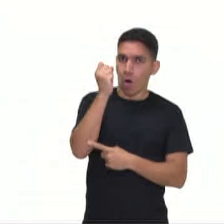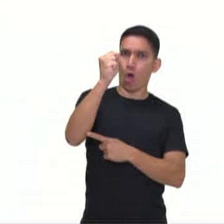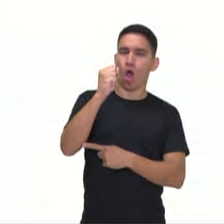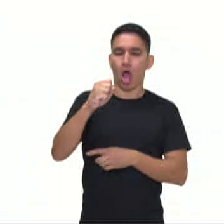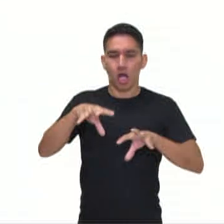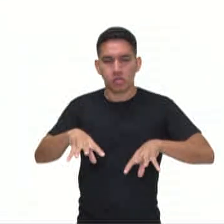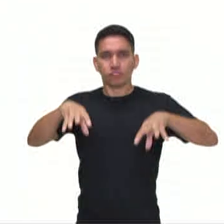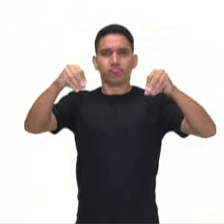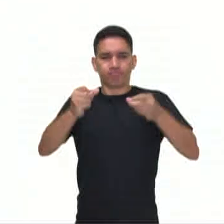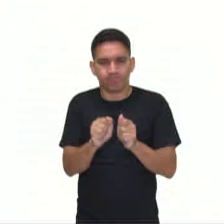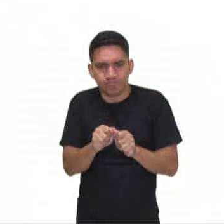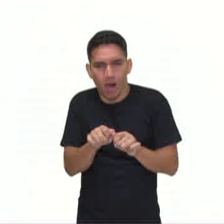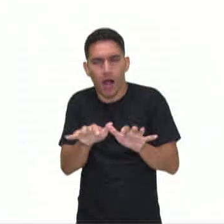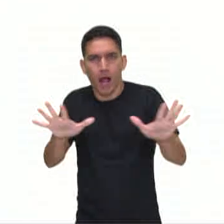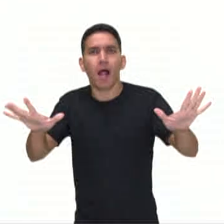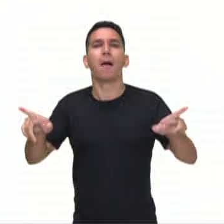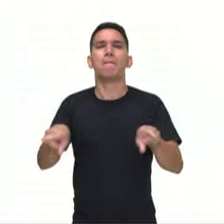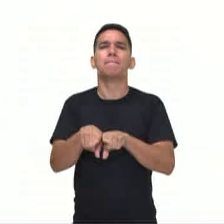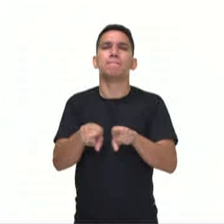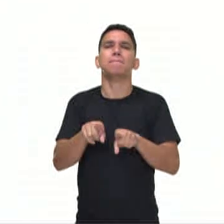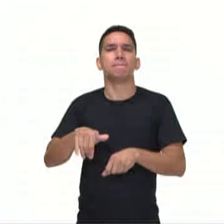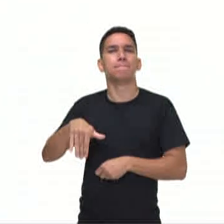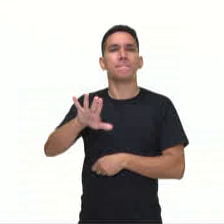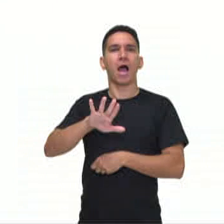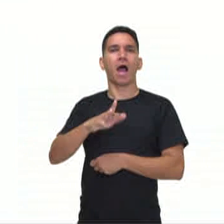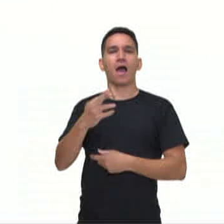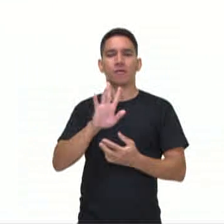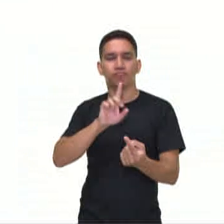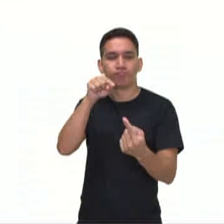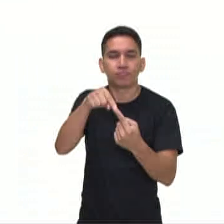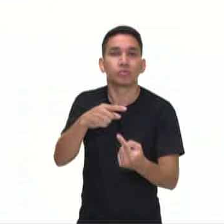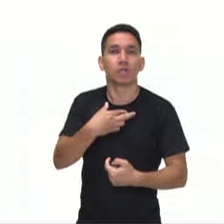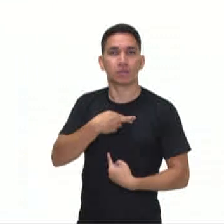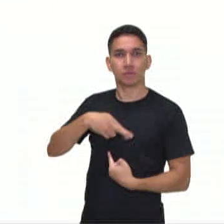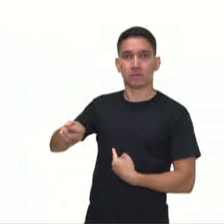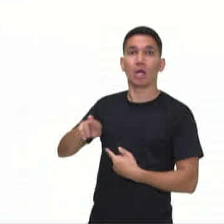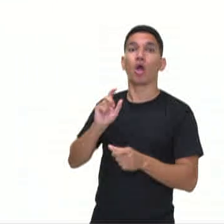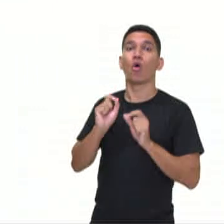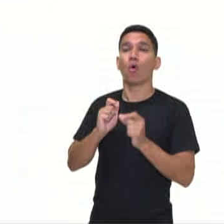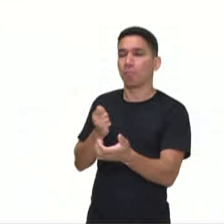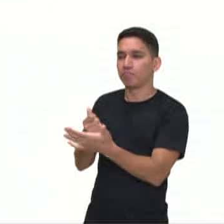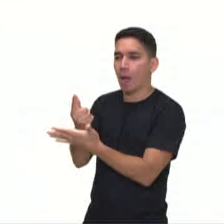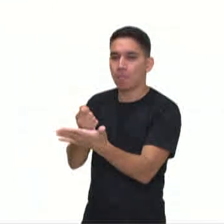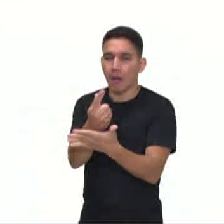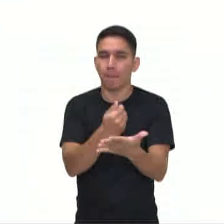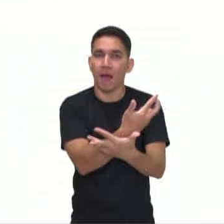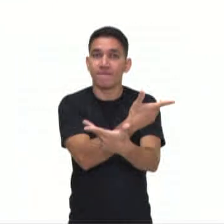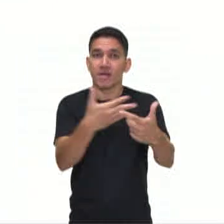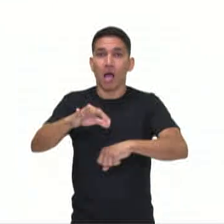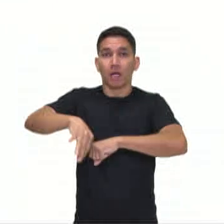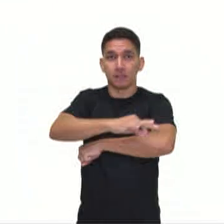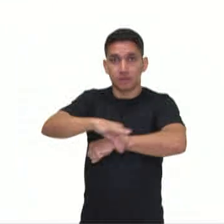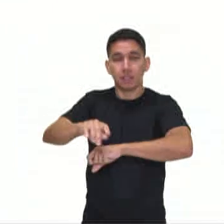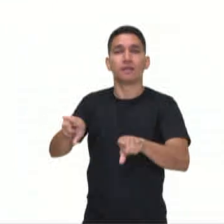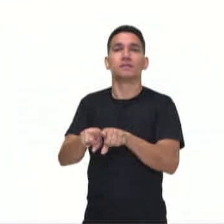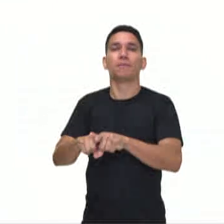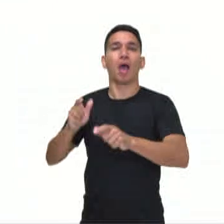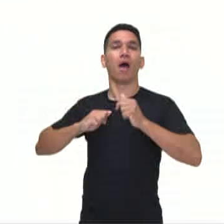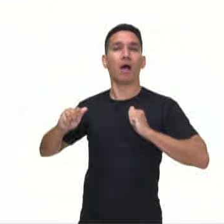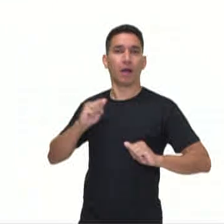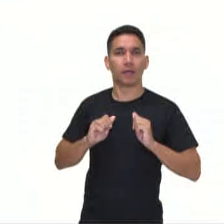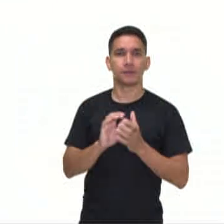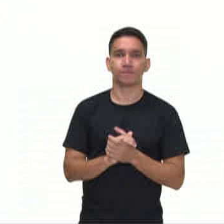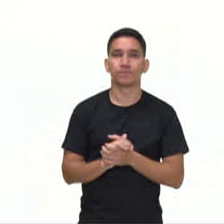alicerces e expandir ainda mais os seus ideais religiosos, contratou o serviço de diversos arquitetos e artistas.